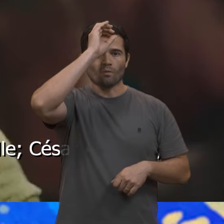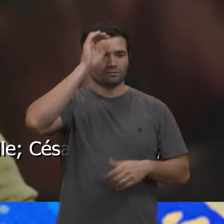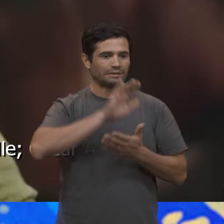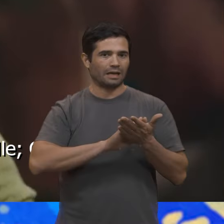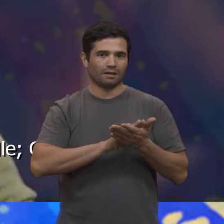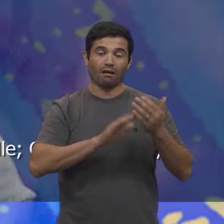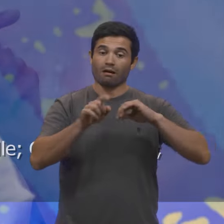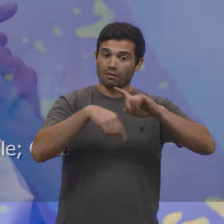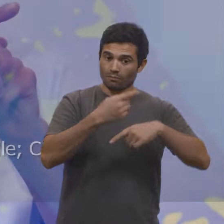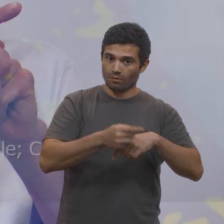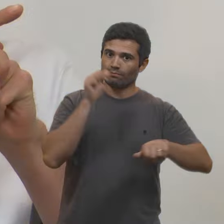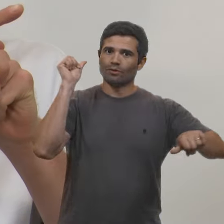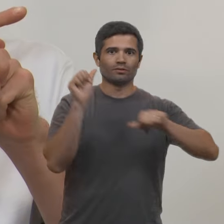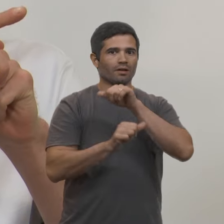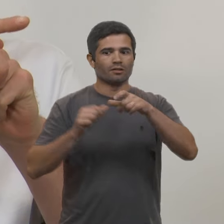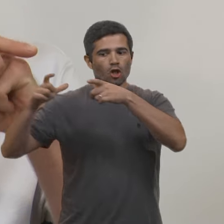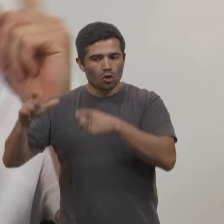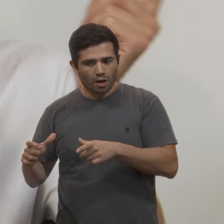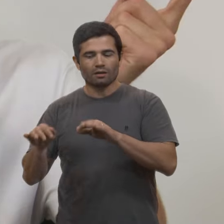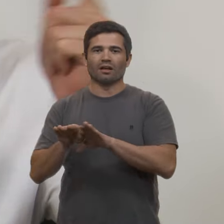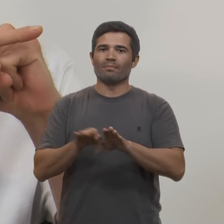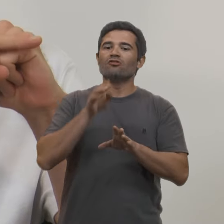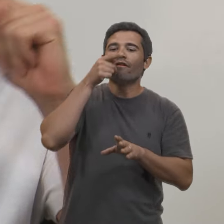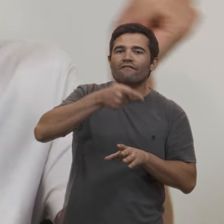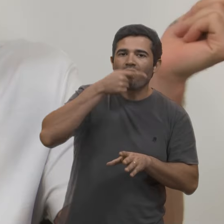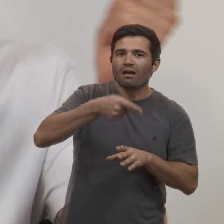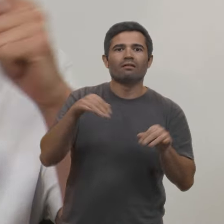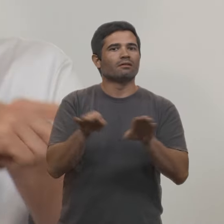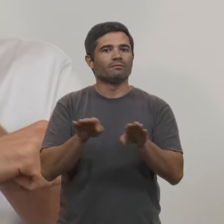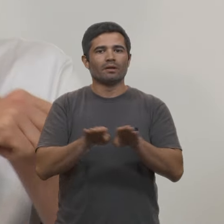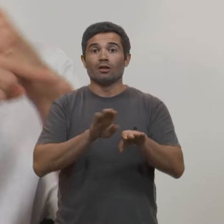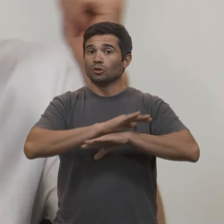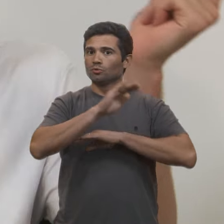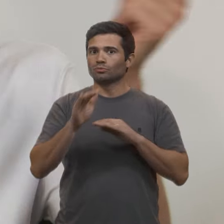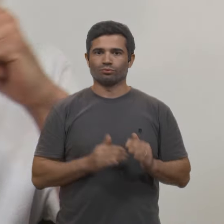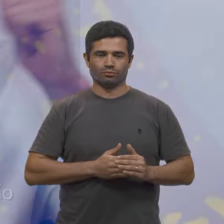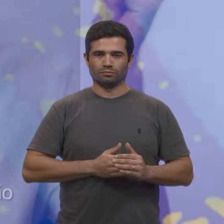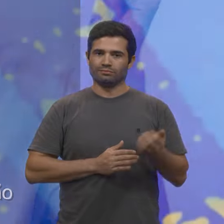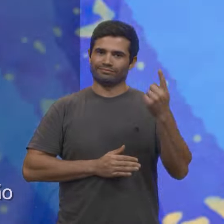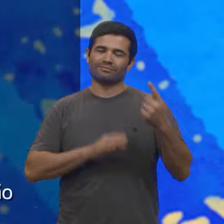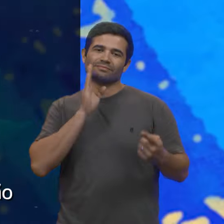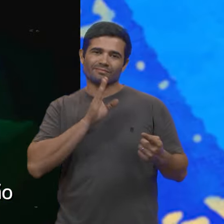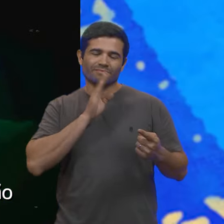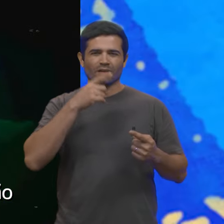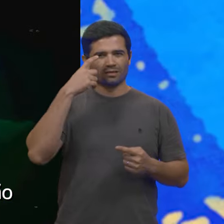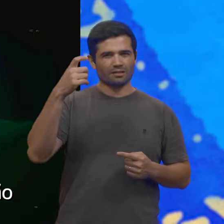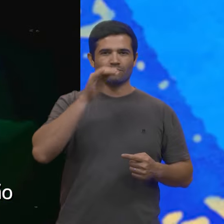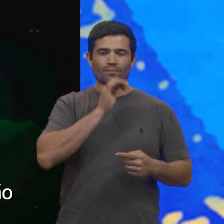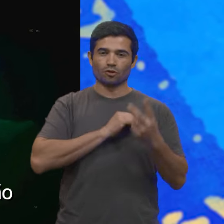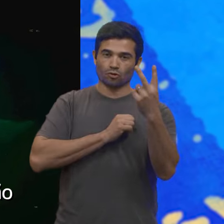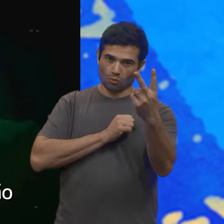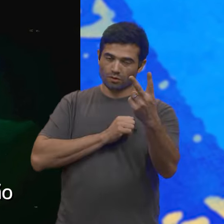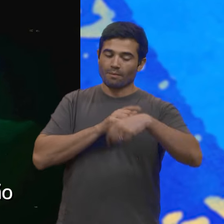não conhecia, e era não só uma mudança de universo, como mudança de sotaque, de tudo, né. Muito interessante, eu